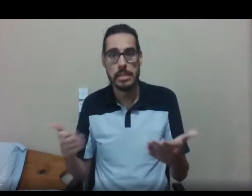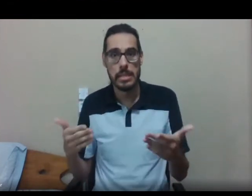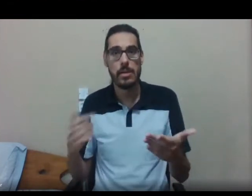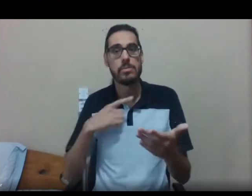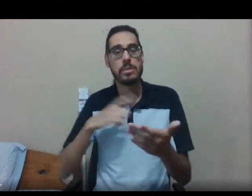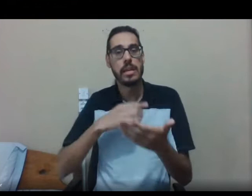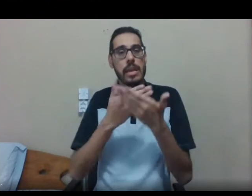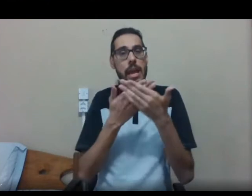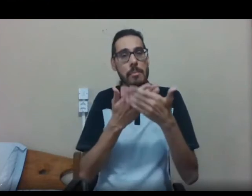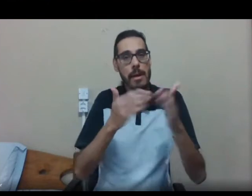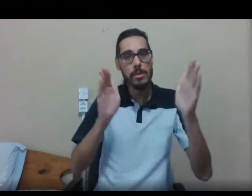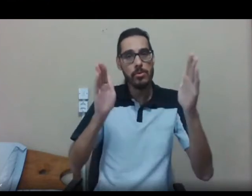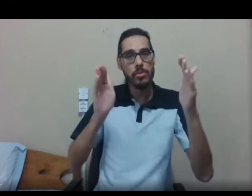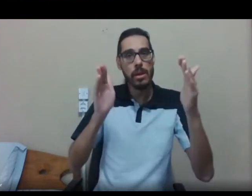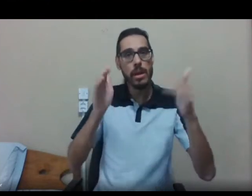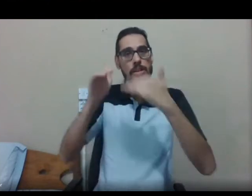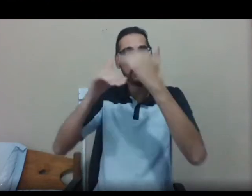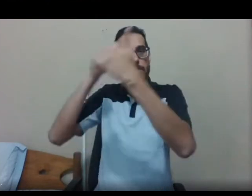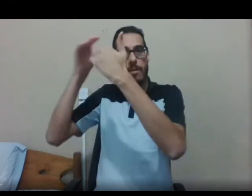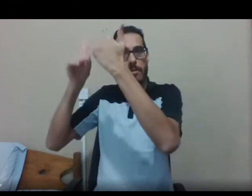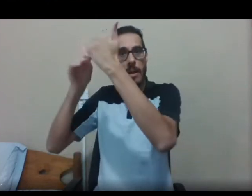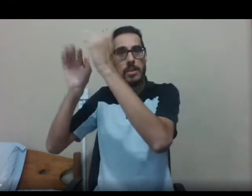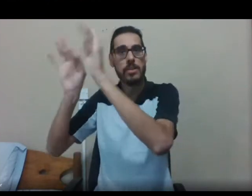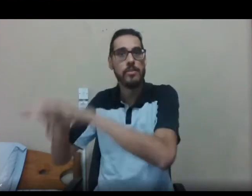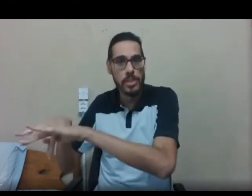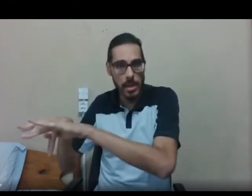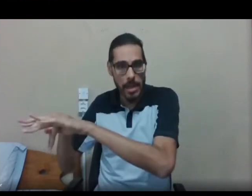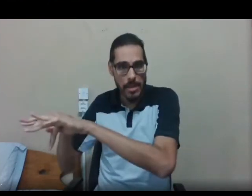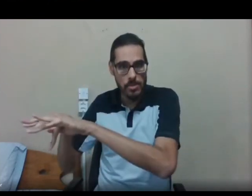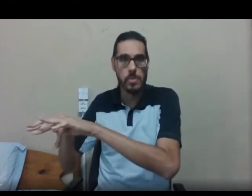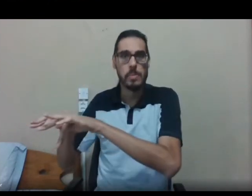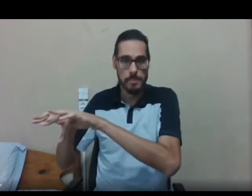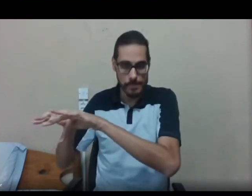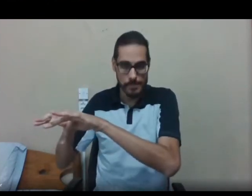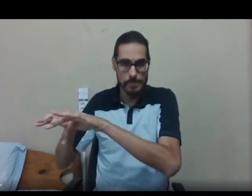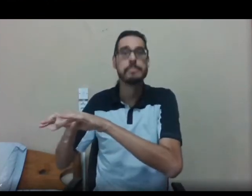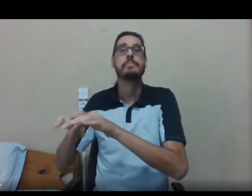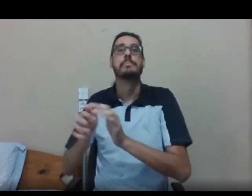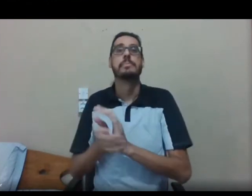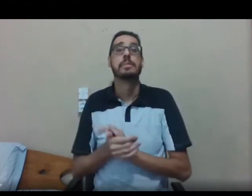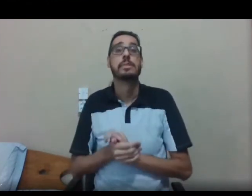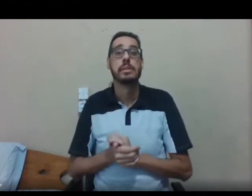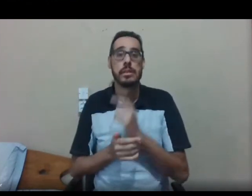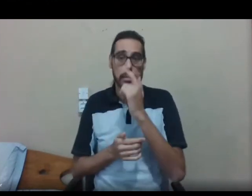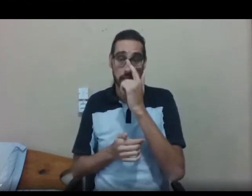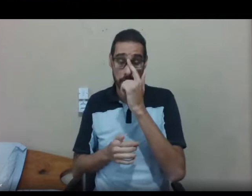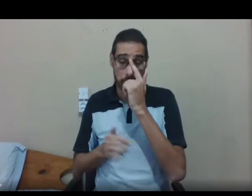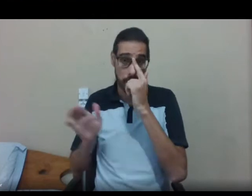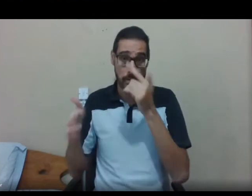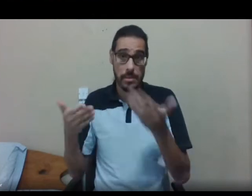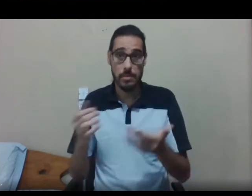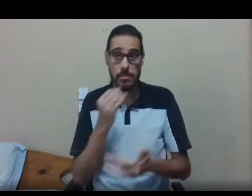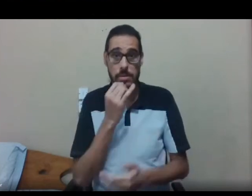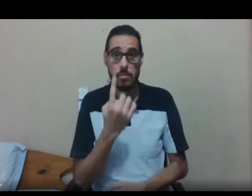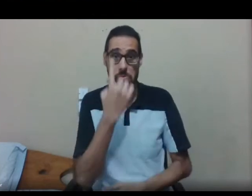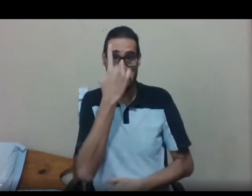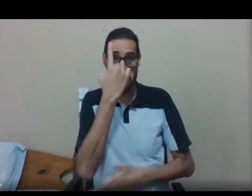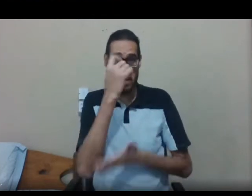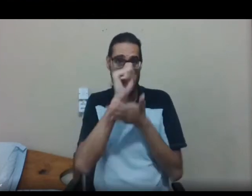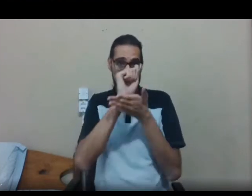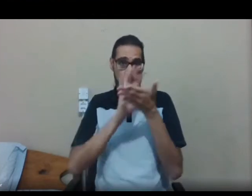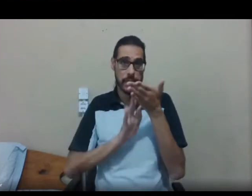aí um tópico 1, considerado uma unidade de aprendizagem, depois que tem a sua abertura, tem o seu desenvolvimento, tem o seu fechamento. Tem o tópico